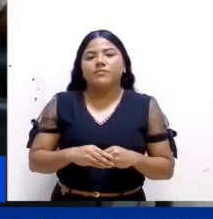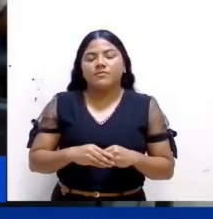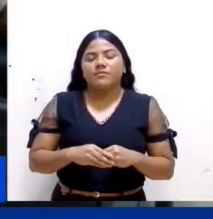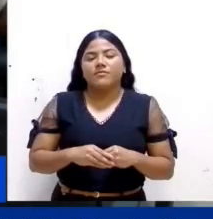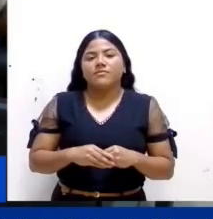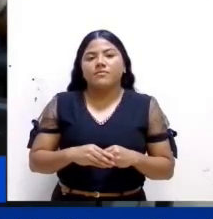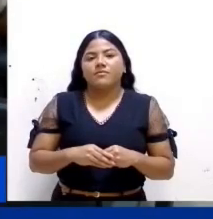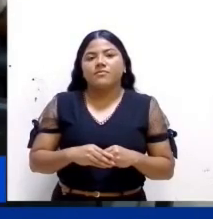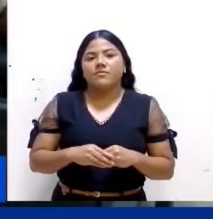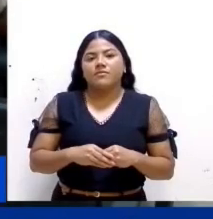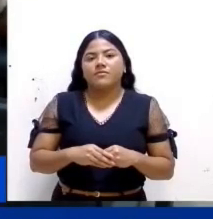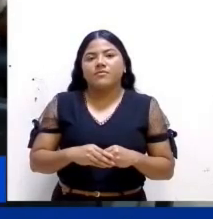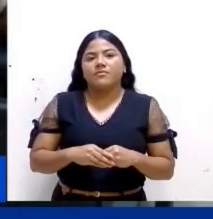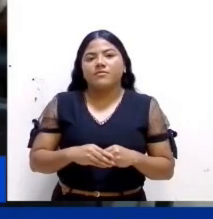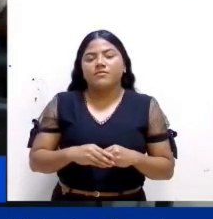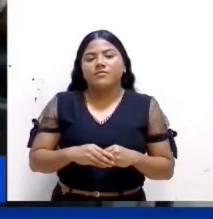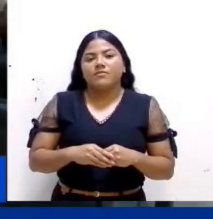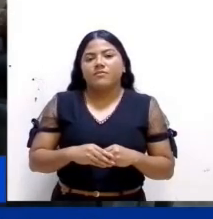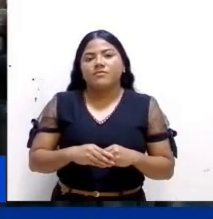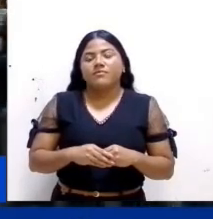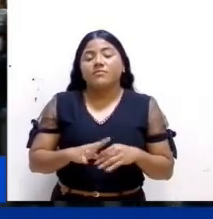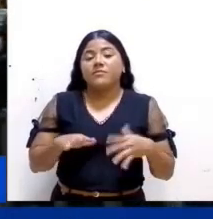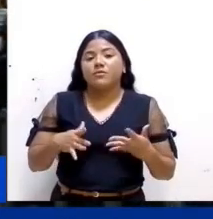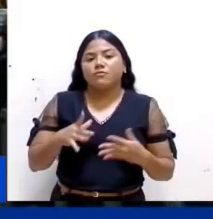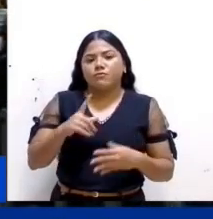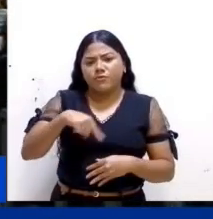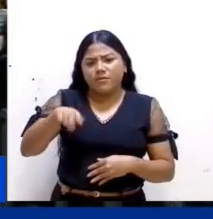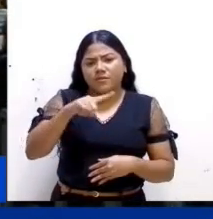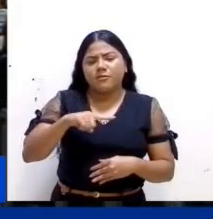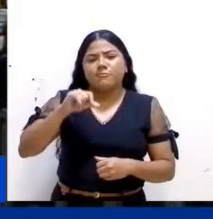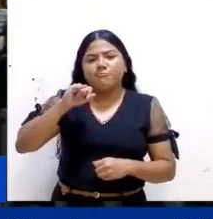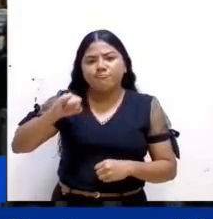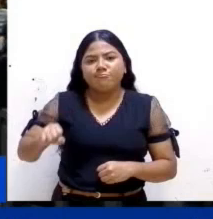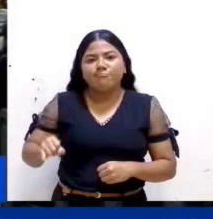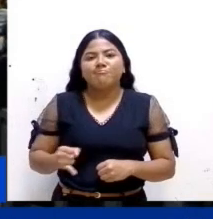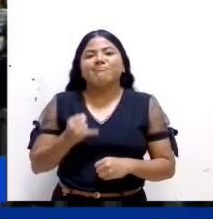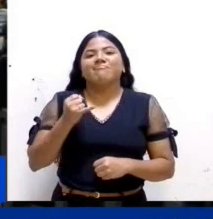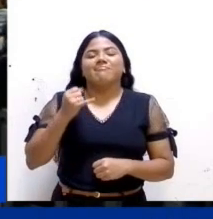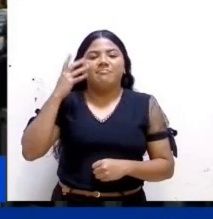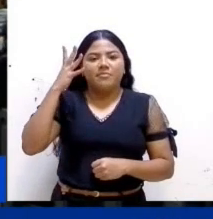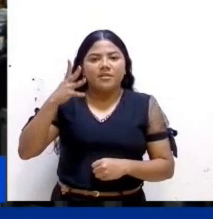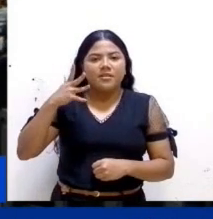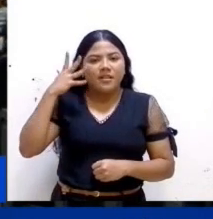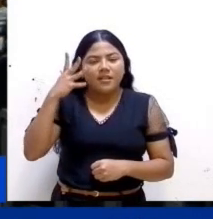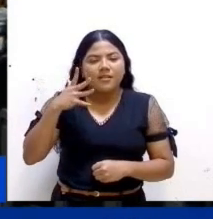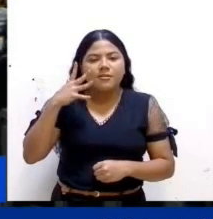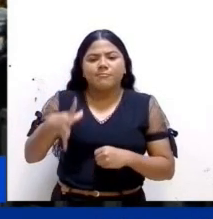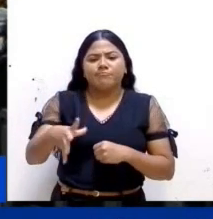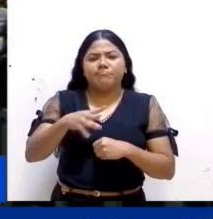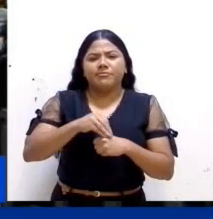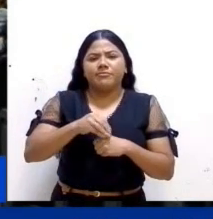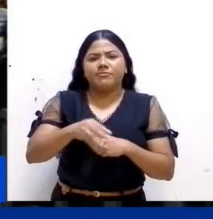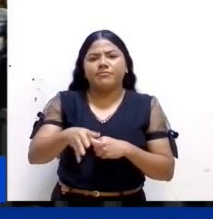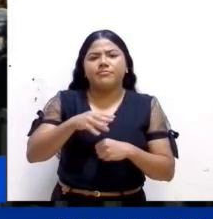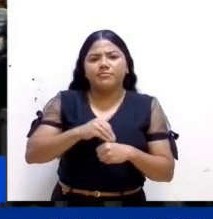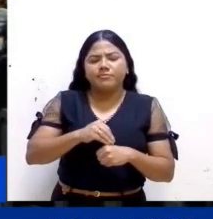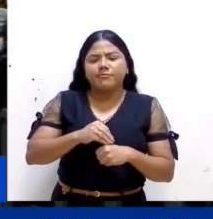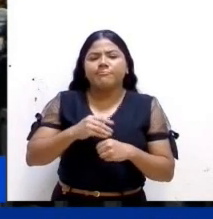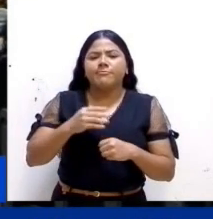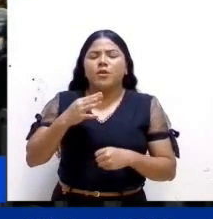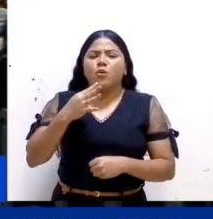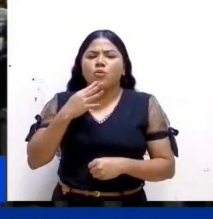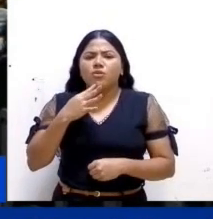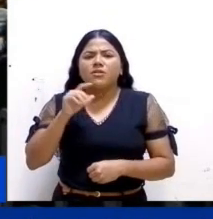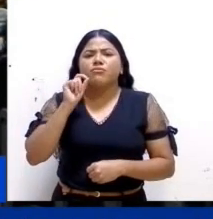né, plante uma sementinha em vocês para que vocês reflitam, percebam, identifiquem o direito e os